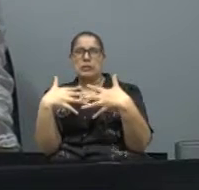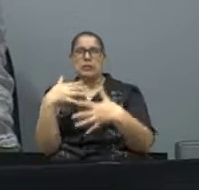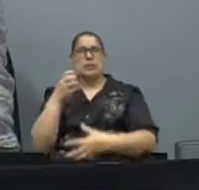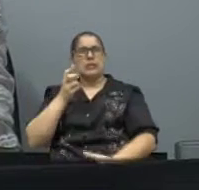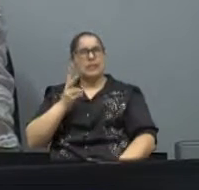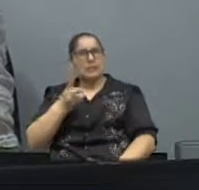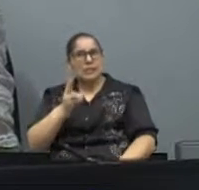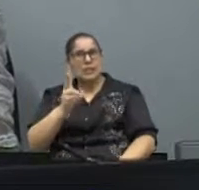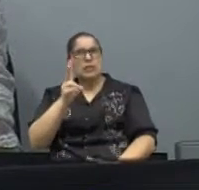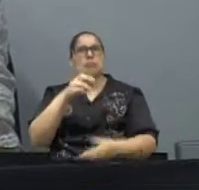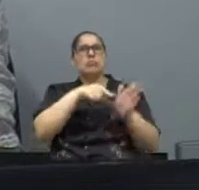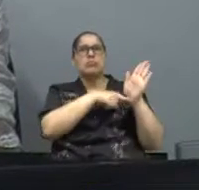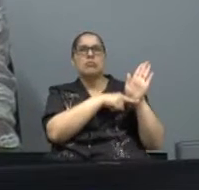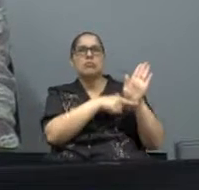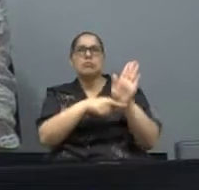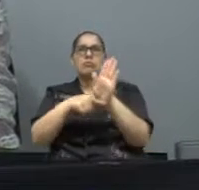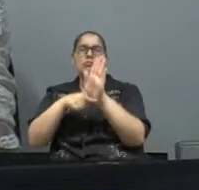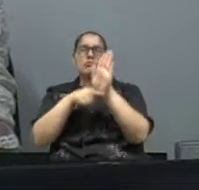área social.